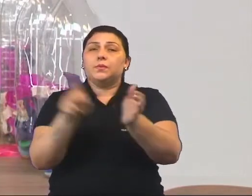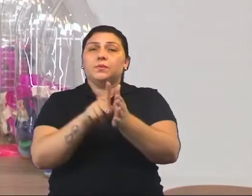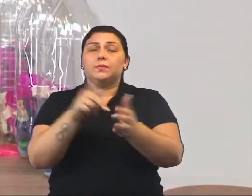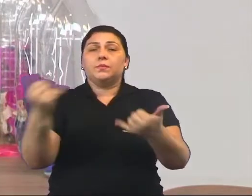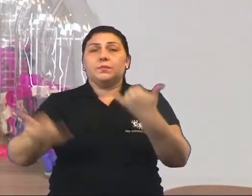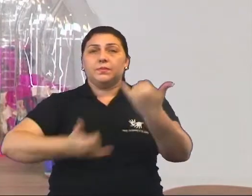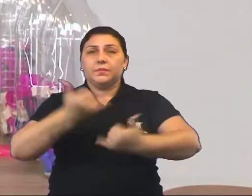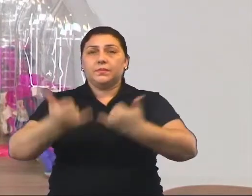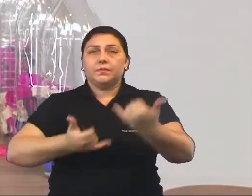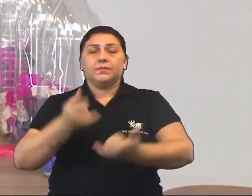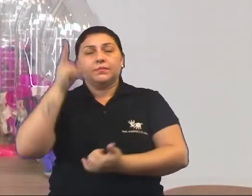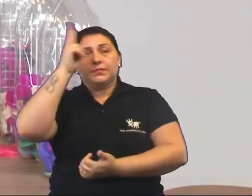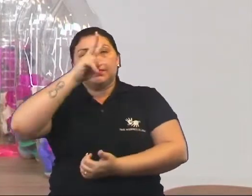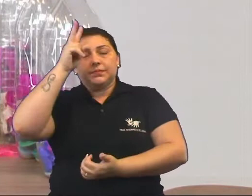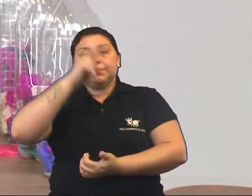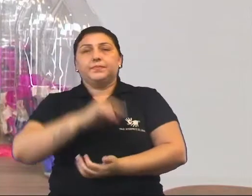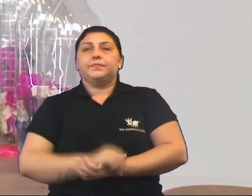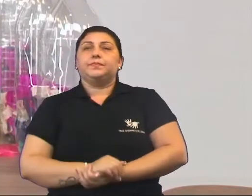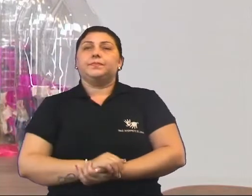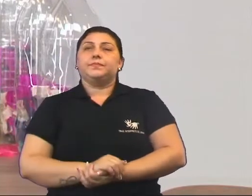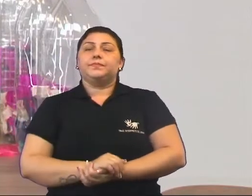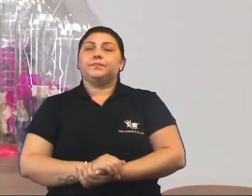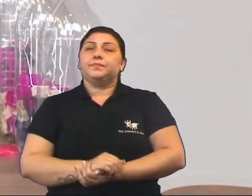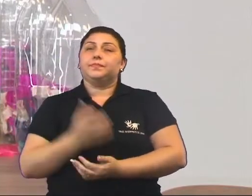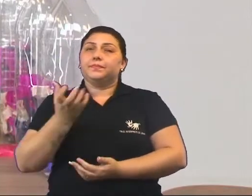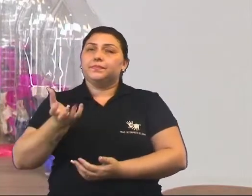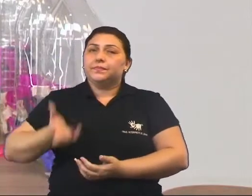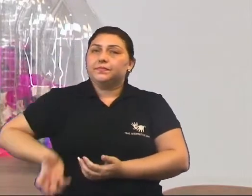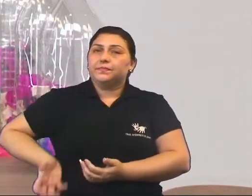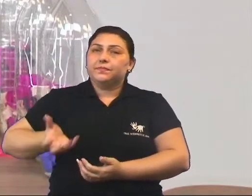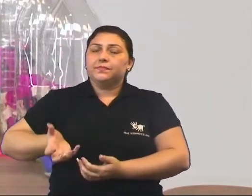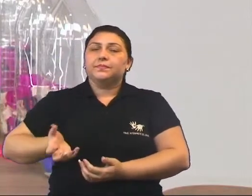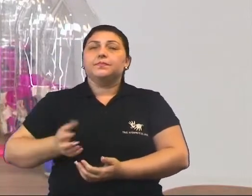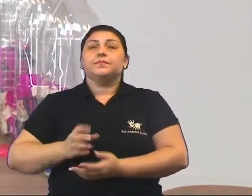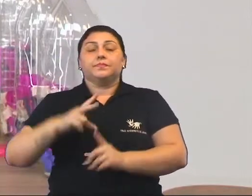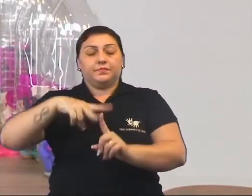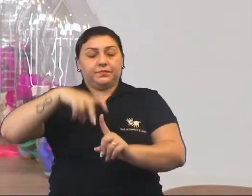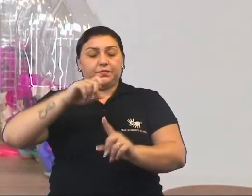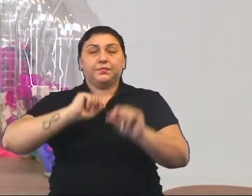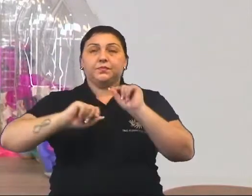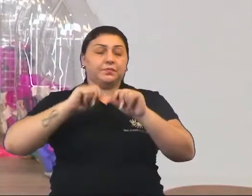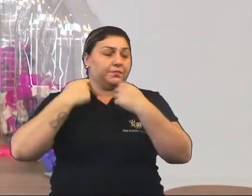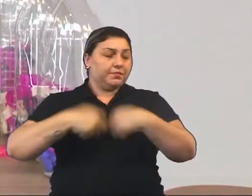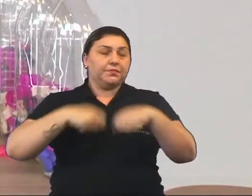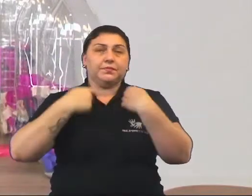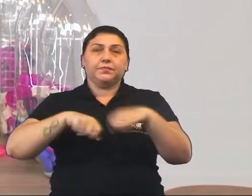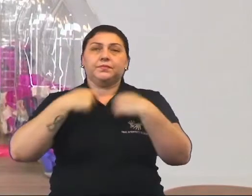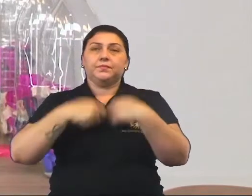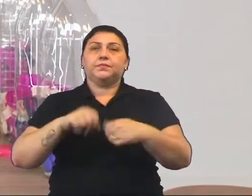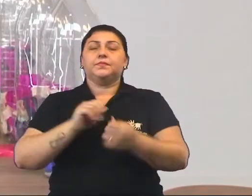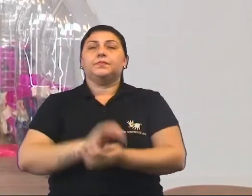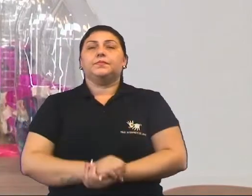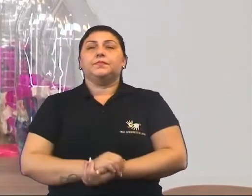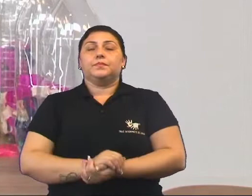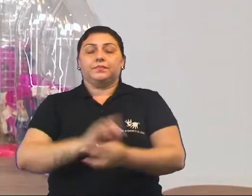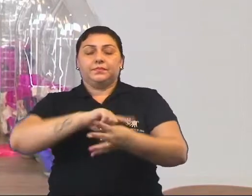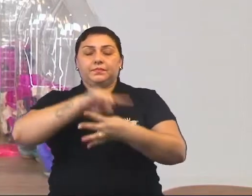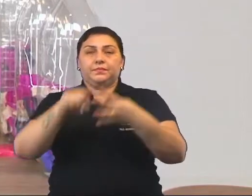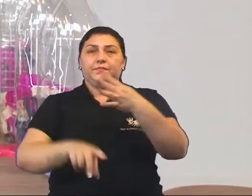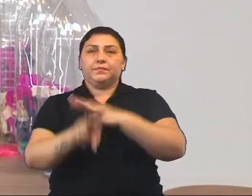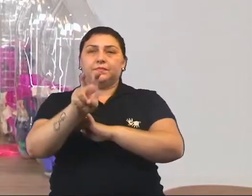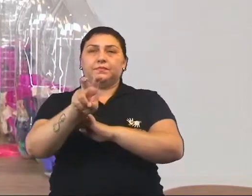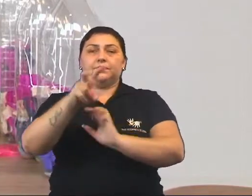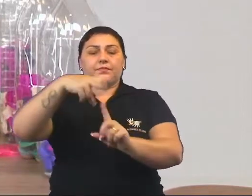brinquedo. Então, vamos relembrar. Para construir o boliche de garrafa PET, o que é necessário? É necessário